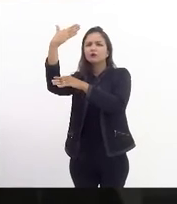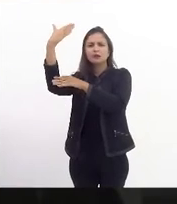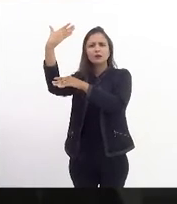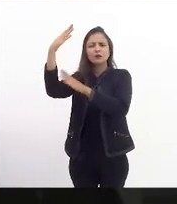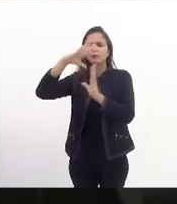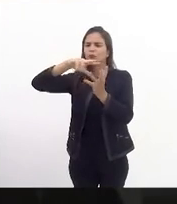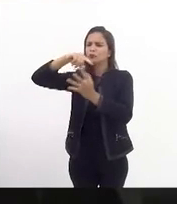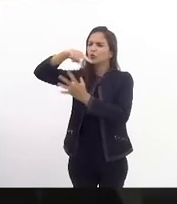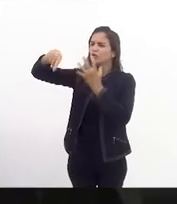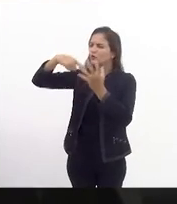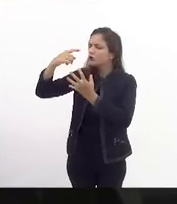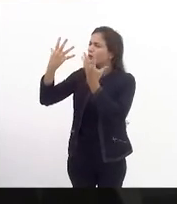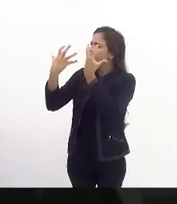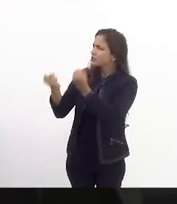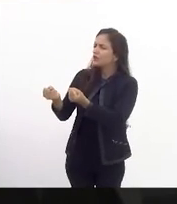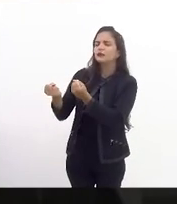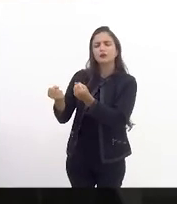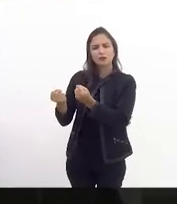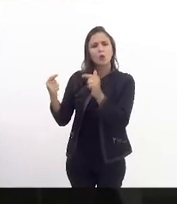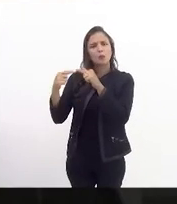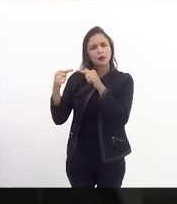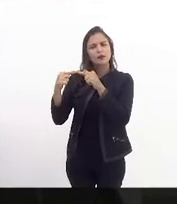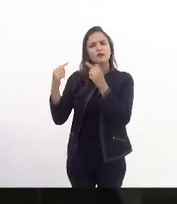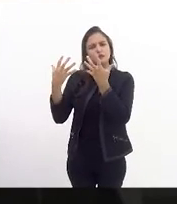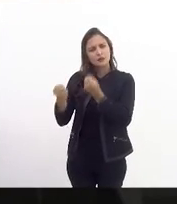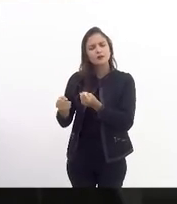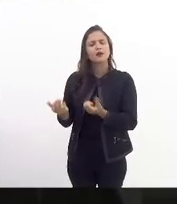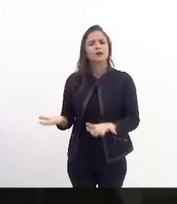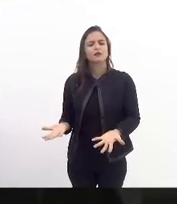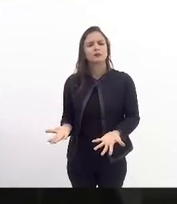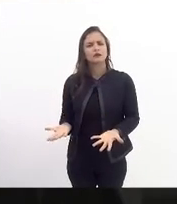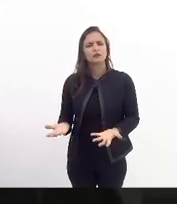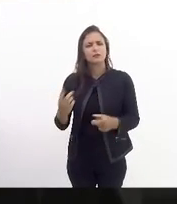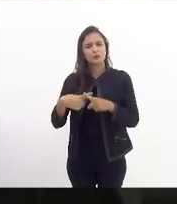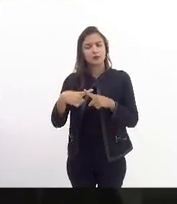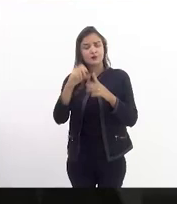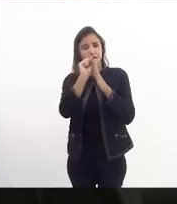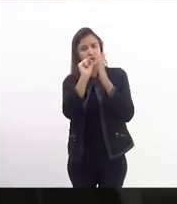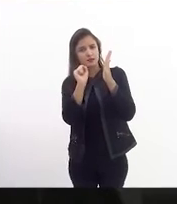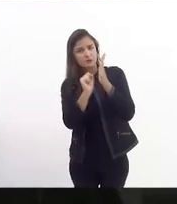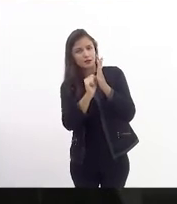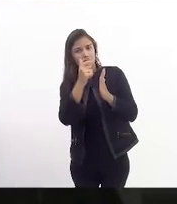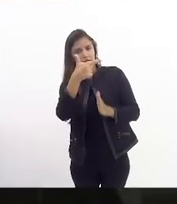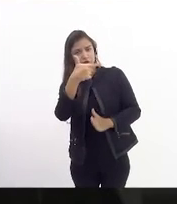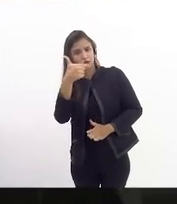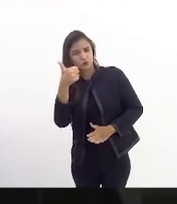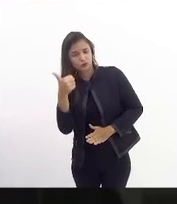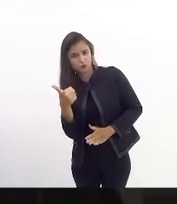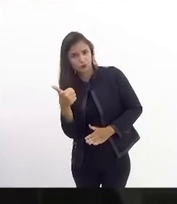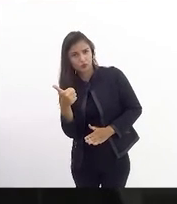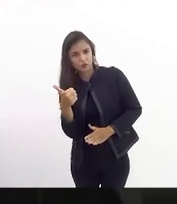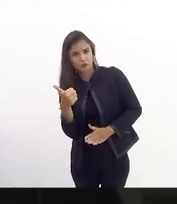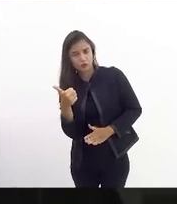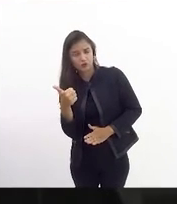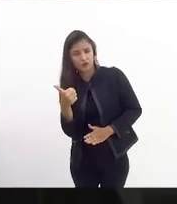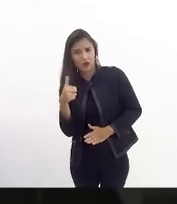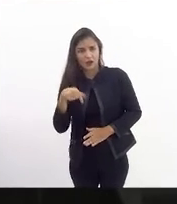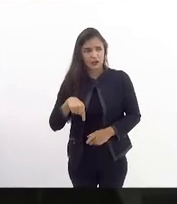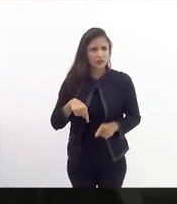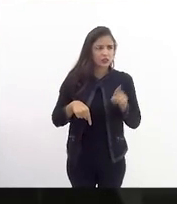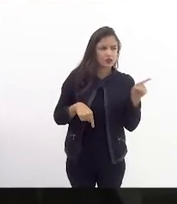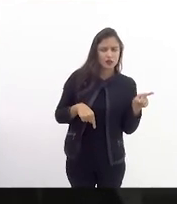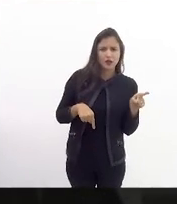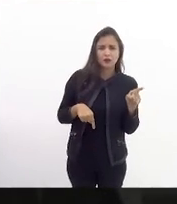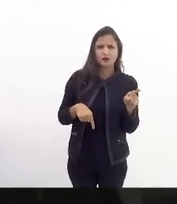mundial, que não cabe no século XXI, como está despontando aqui e acolá,